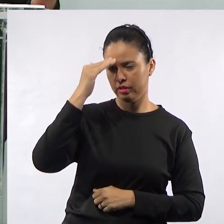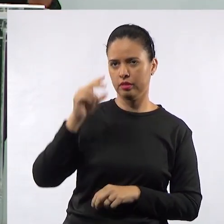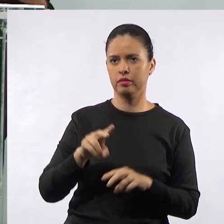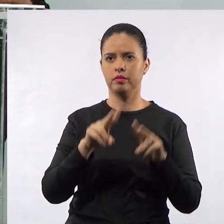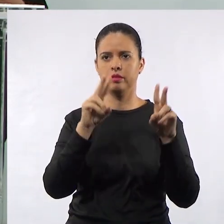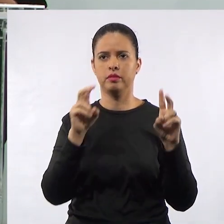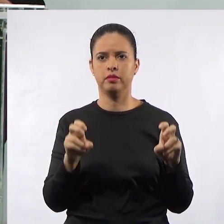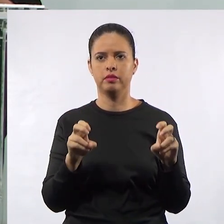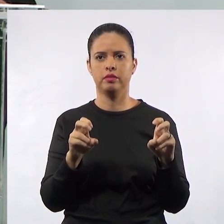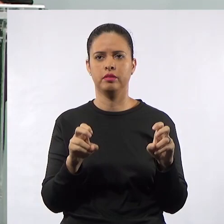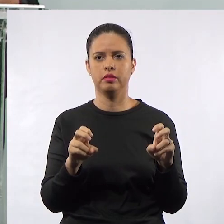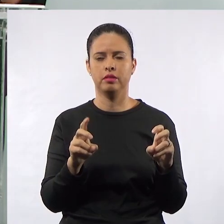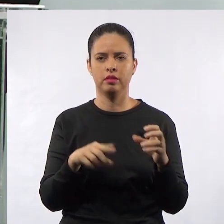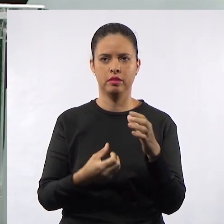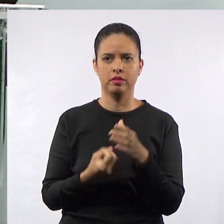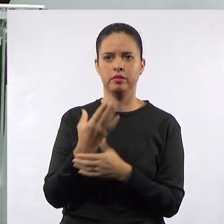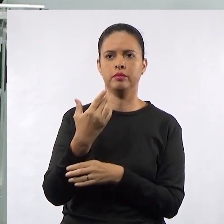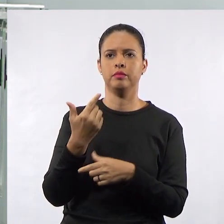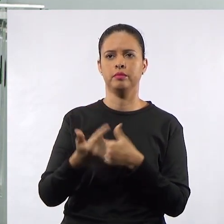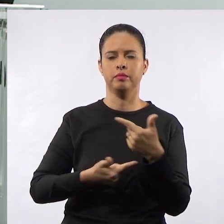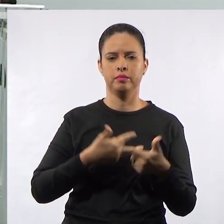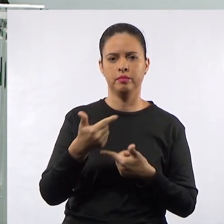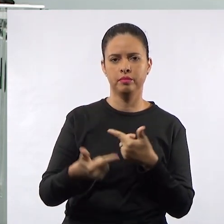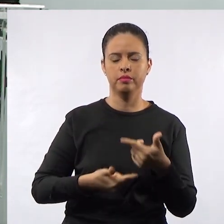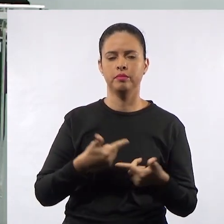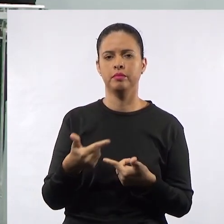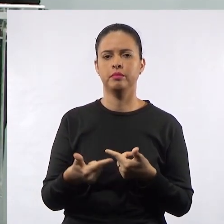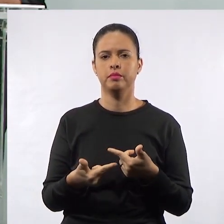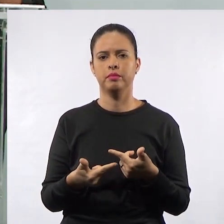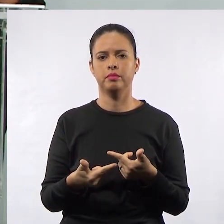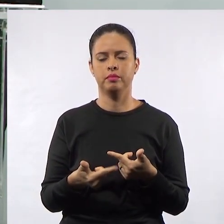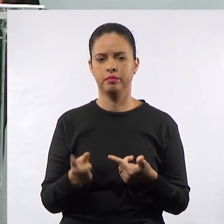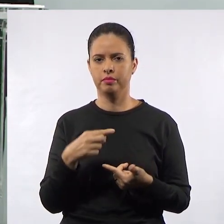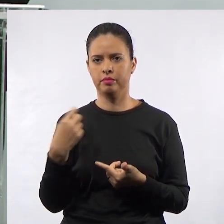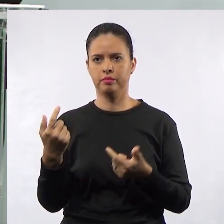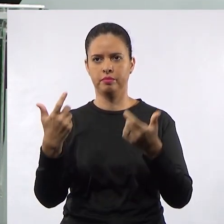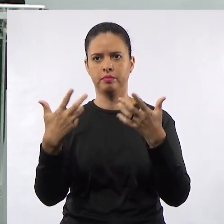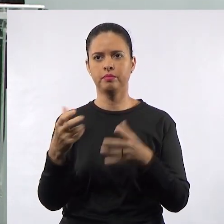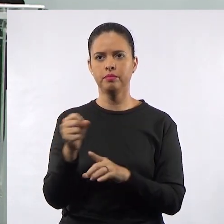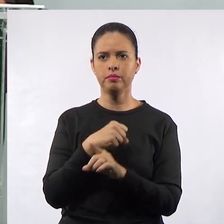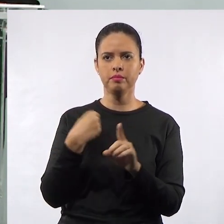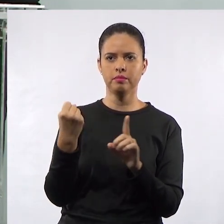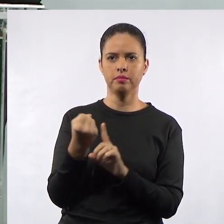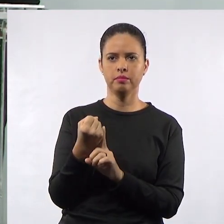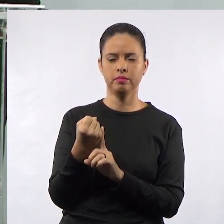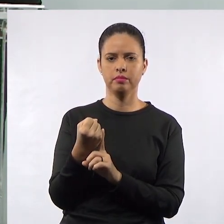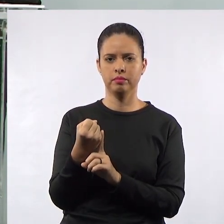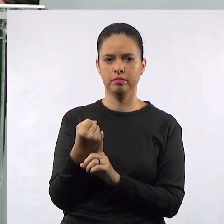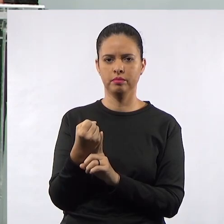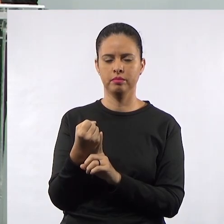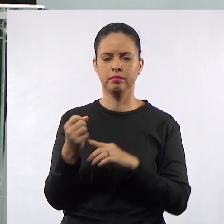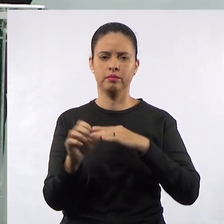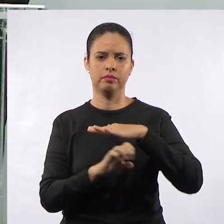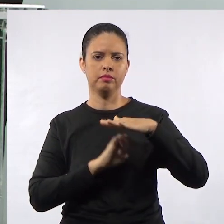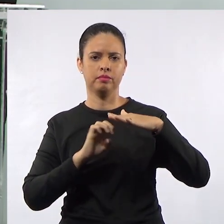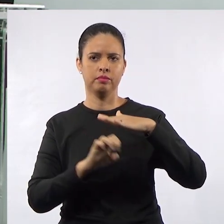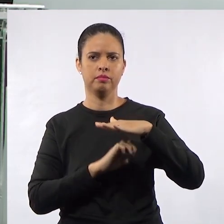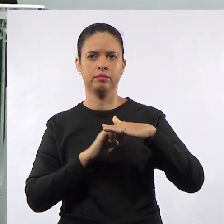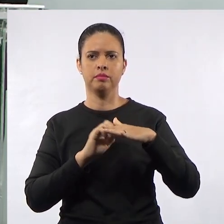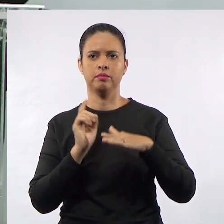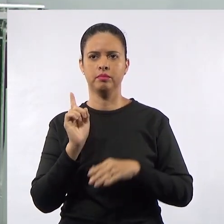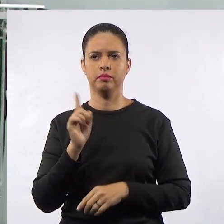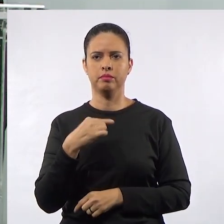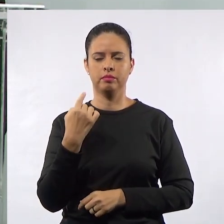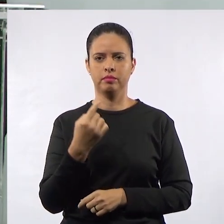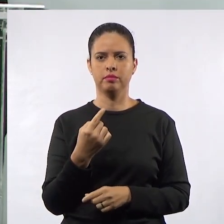entender essa questão da geração de empregos tá porque quando a gente fala em sociedade nas sociedades